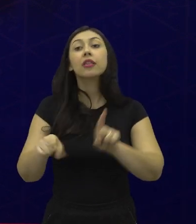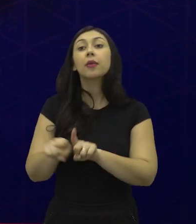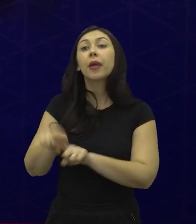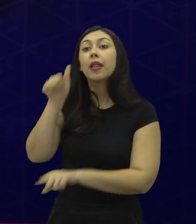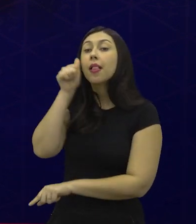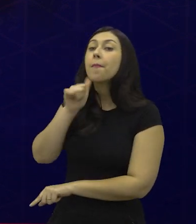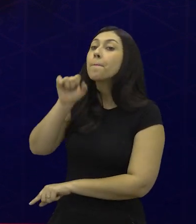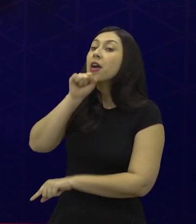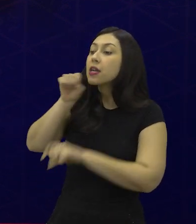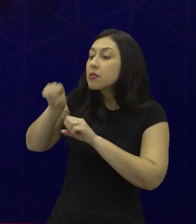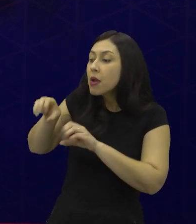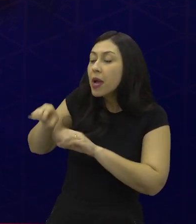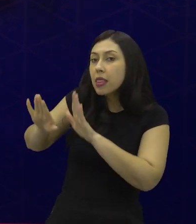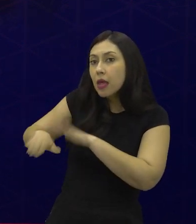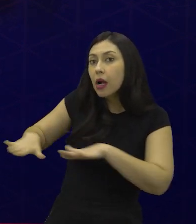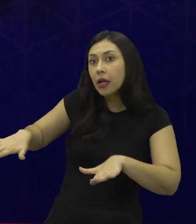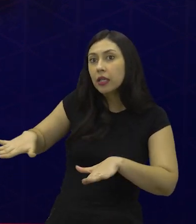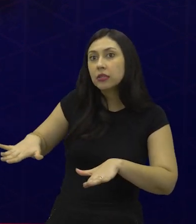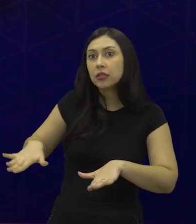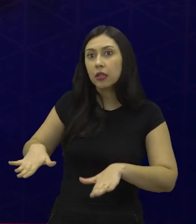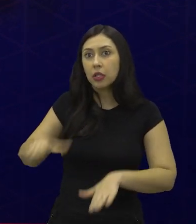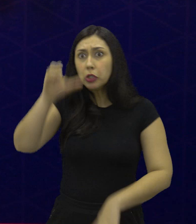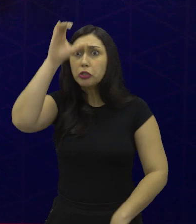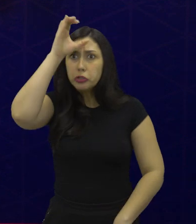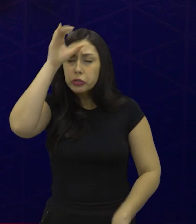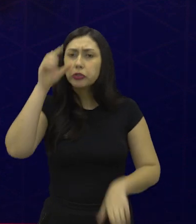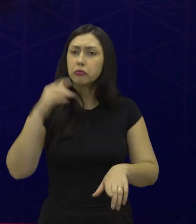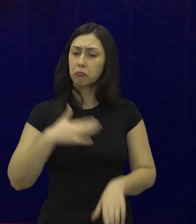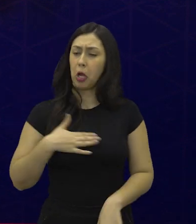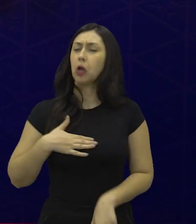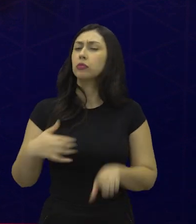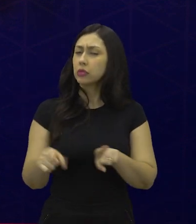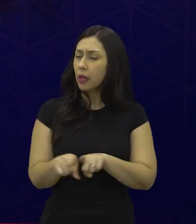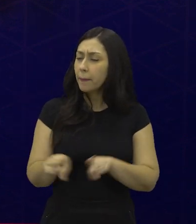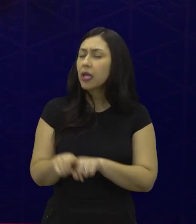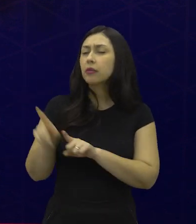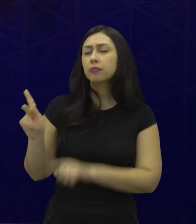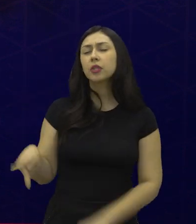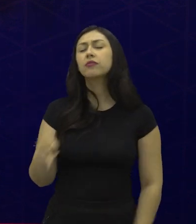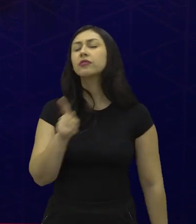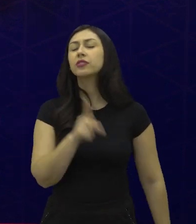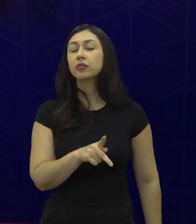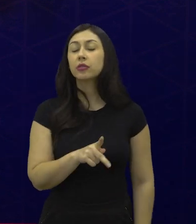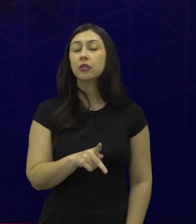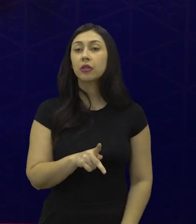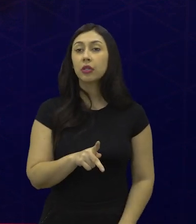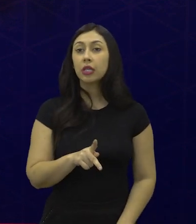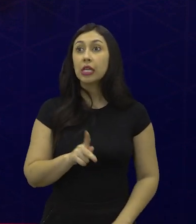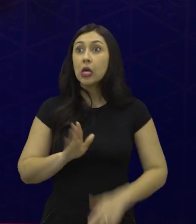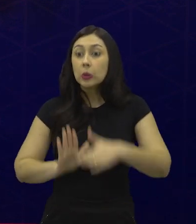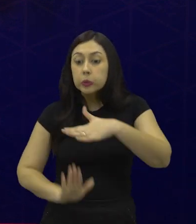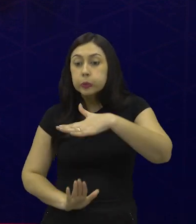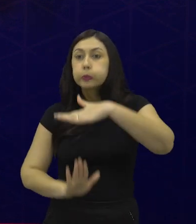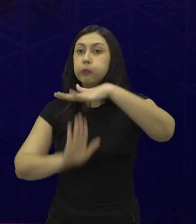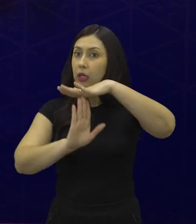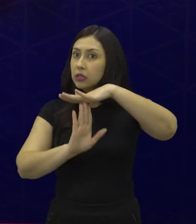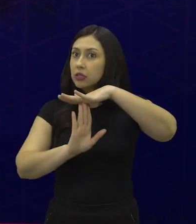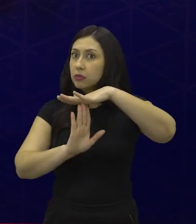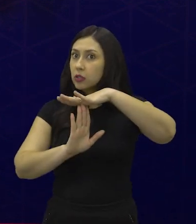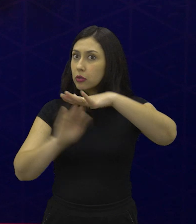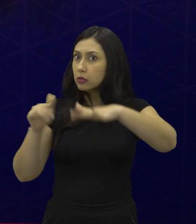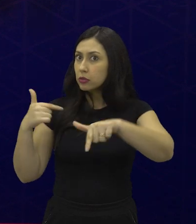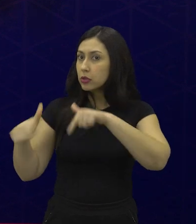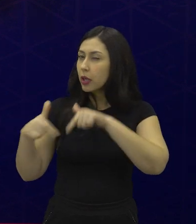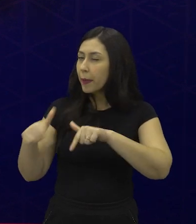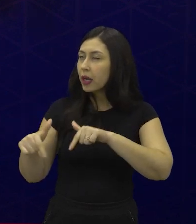da educação infantil, tenho tios professores, e assim, o máximo que você pode pegar na rede pública,